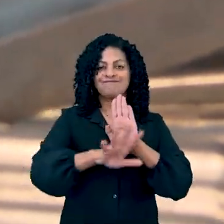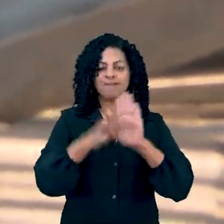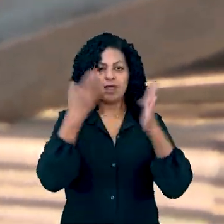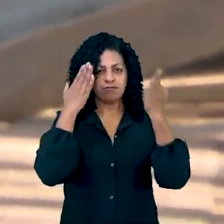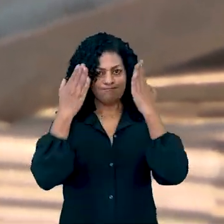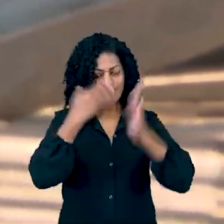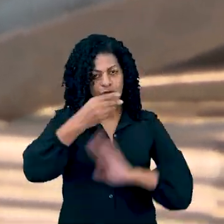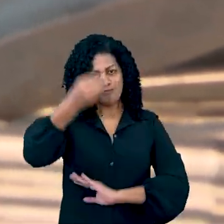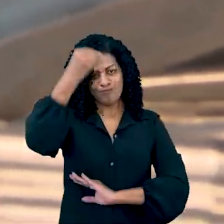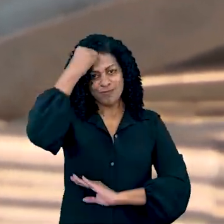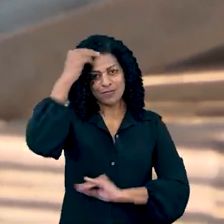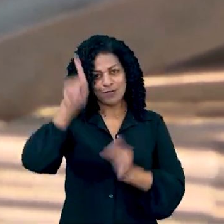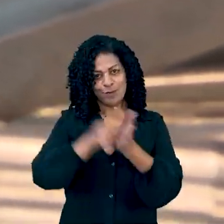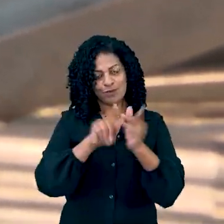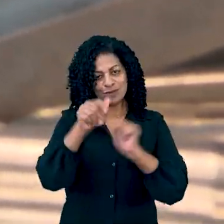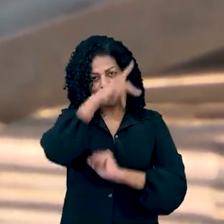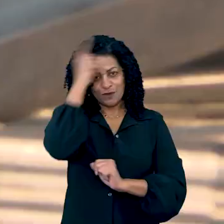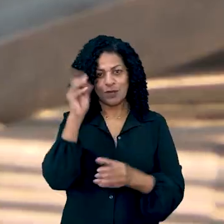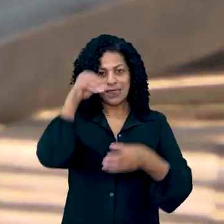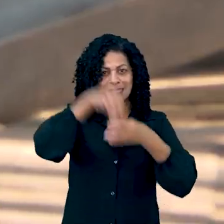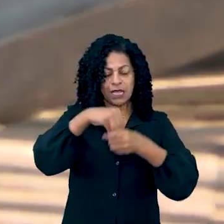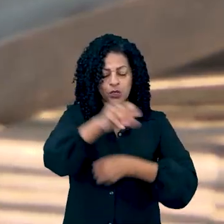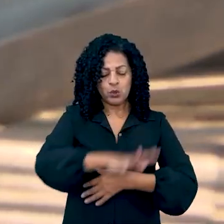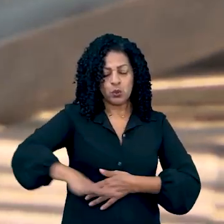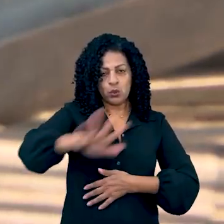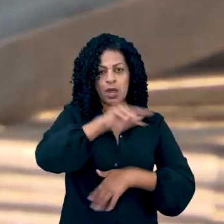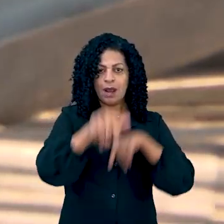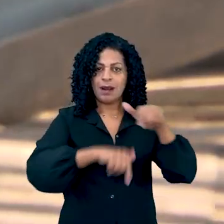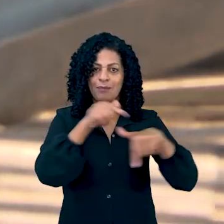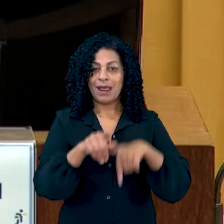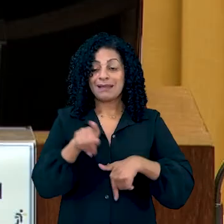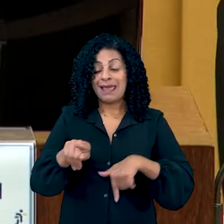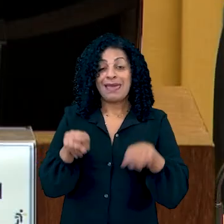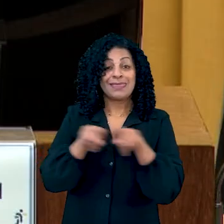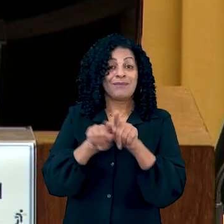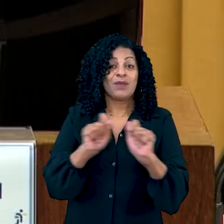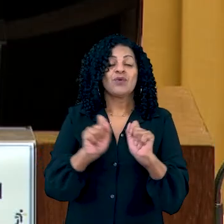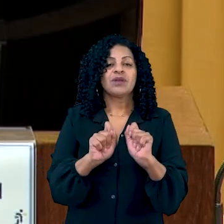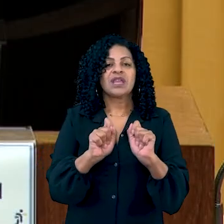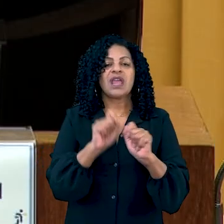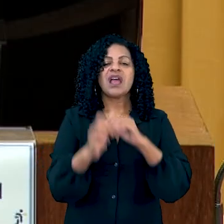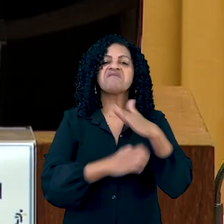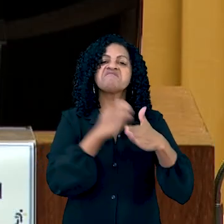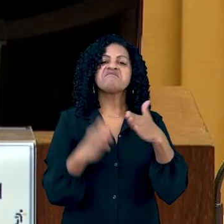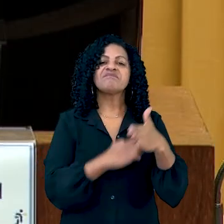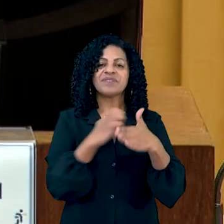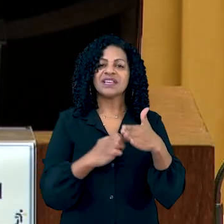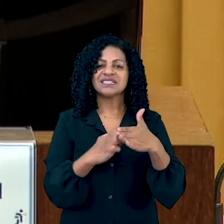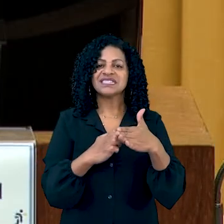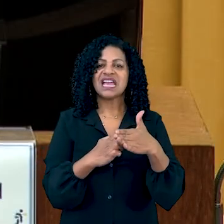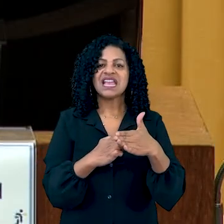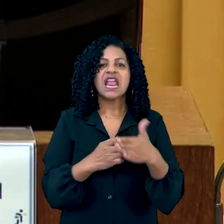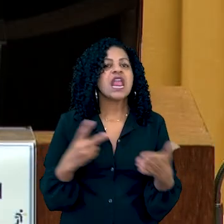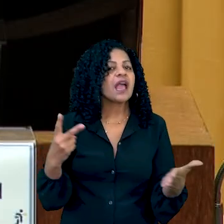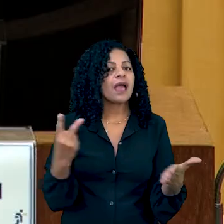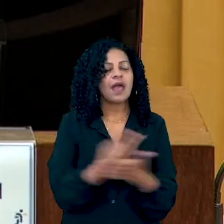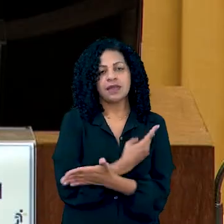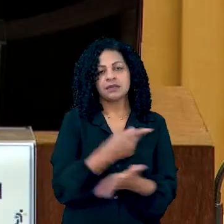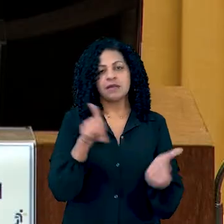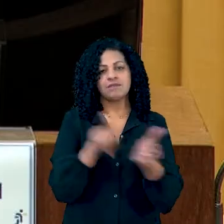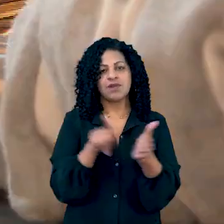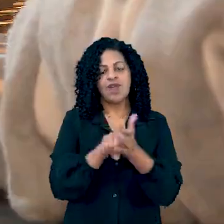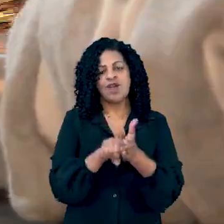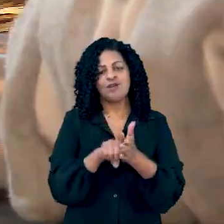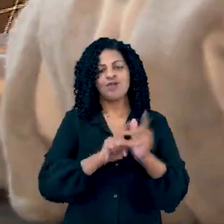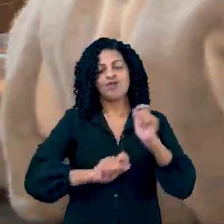inviolabilidade psíquica e do bem-estar individual dentro do ambiente de trabalho. Ela entendeu ainda que a conduta da empresa se insere na chamada